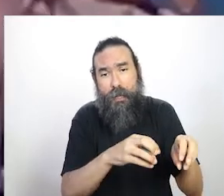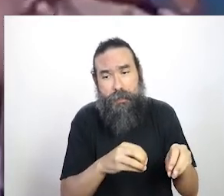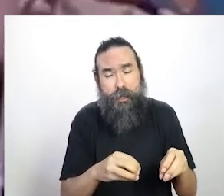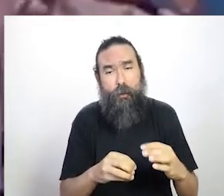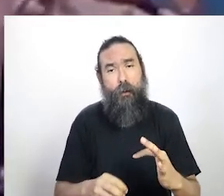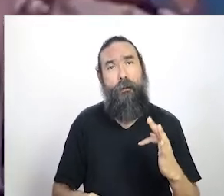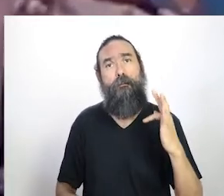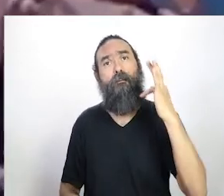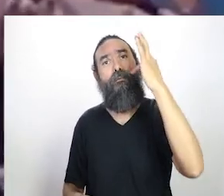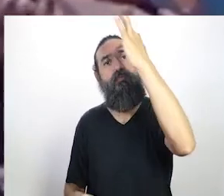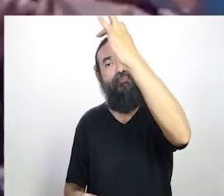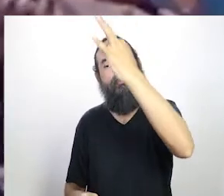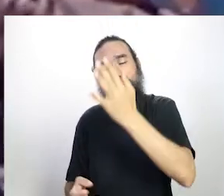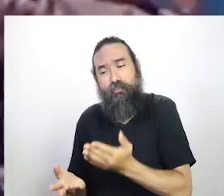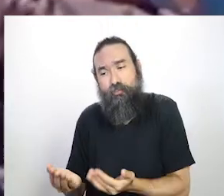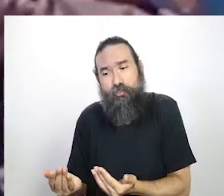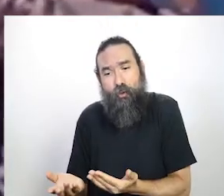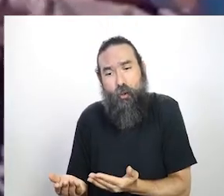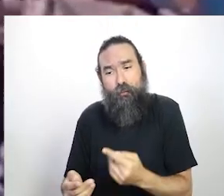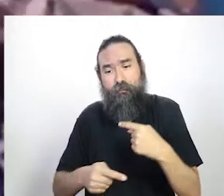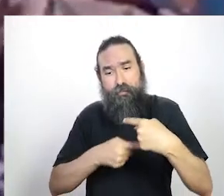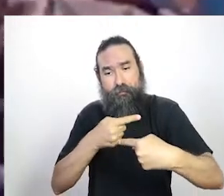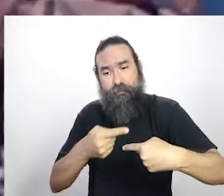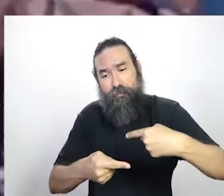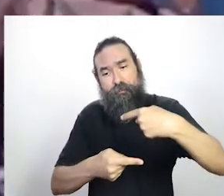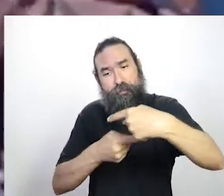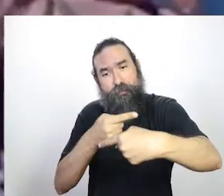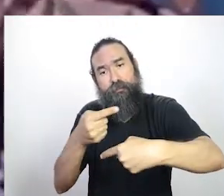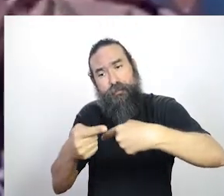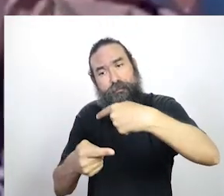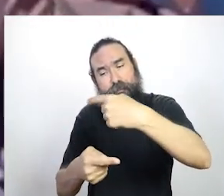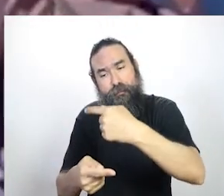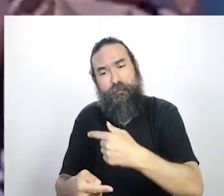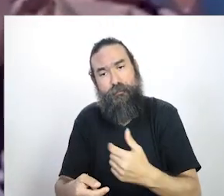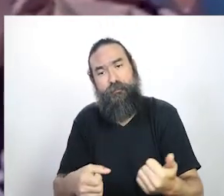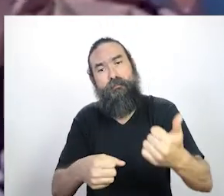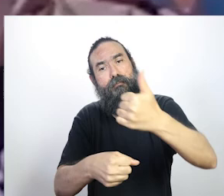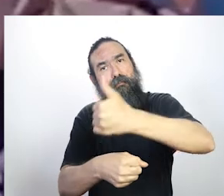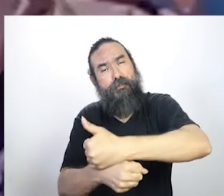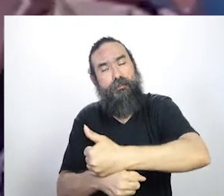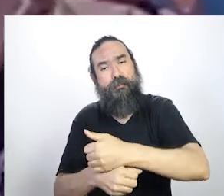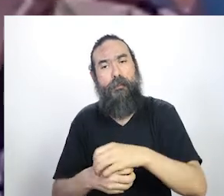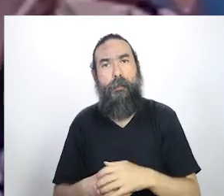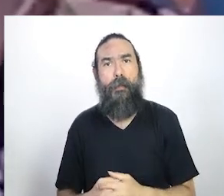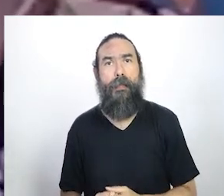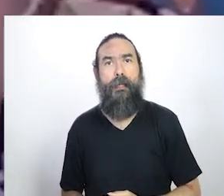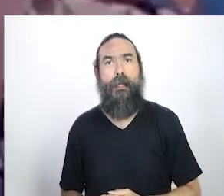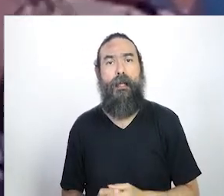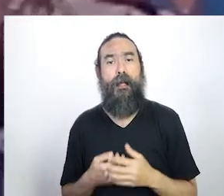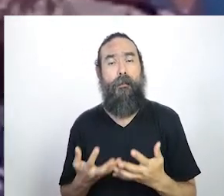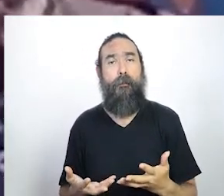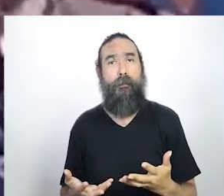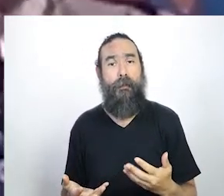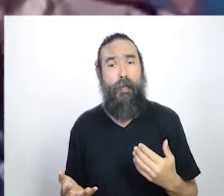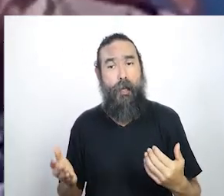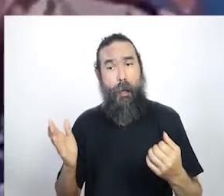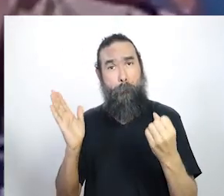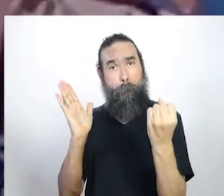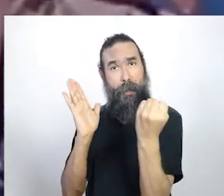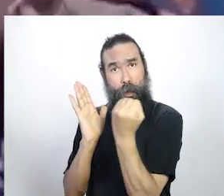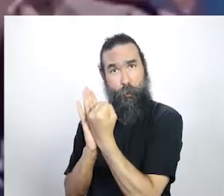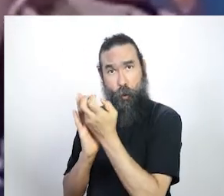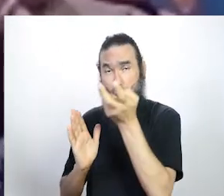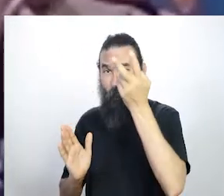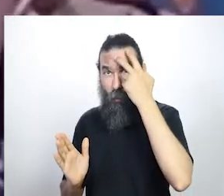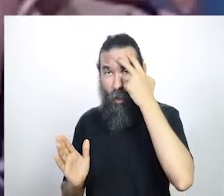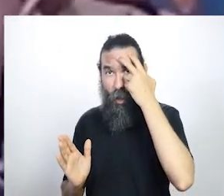as gerações que e os futuros das gerações que nos seguem? Como esse patrimônio se